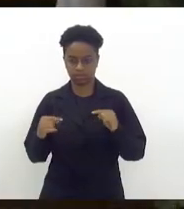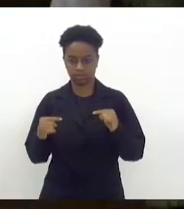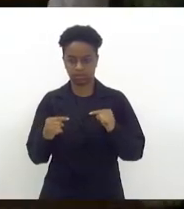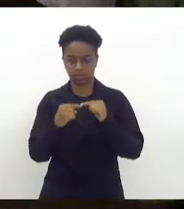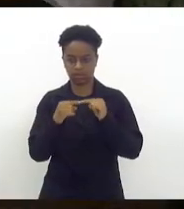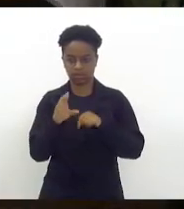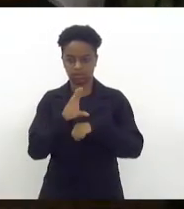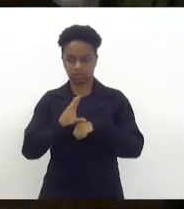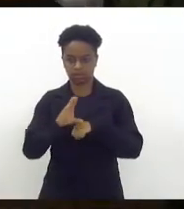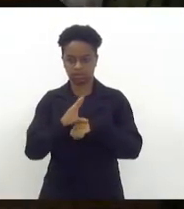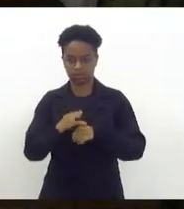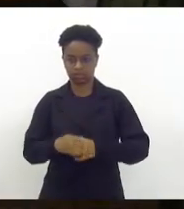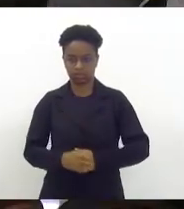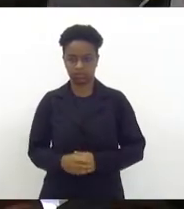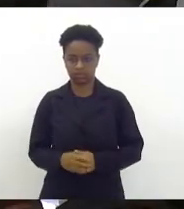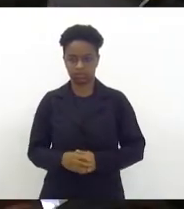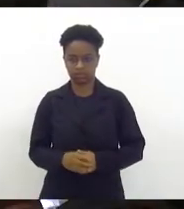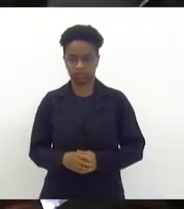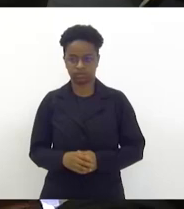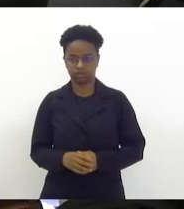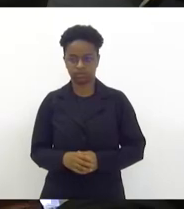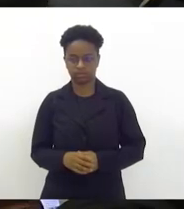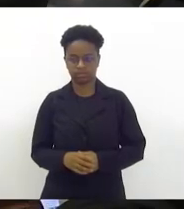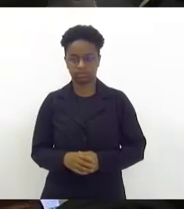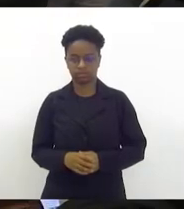Pela constitucionalidade, presidente.